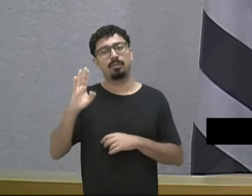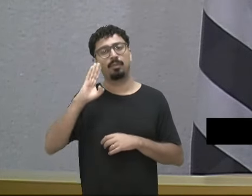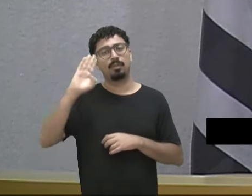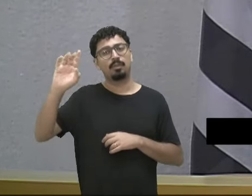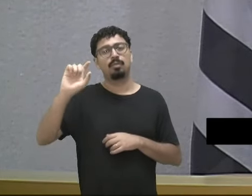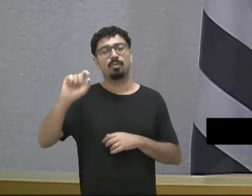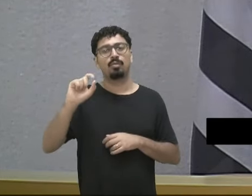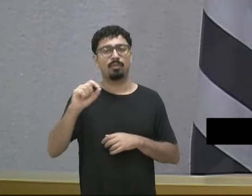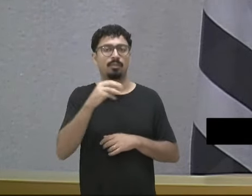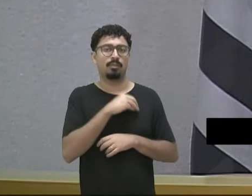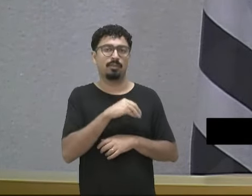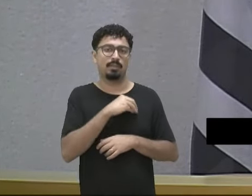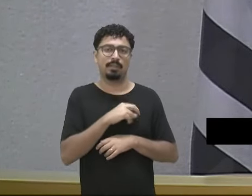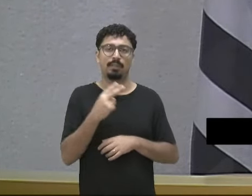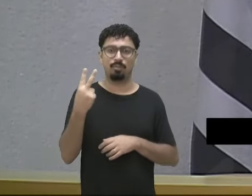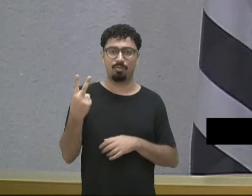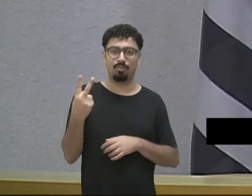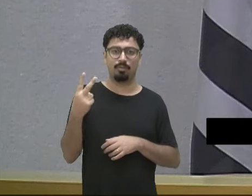que ganham dois salários.